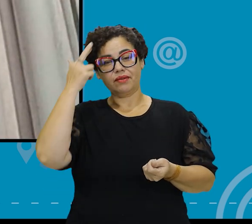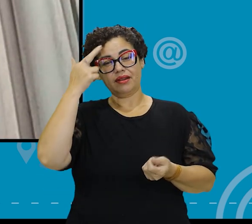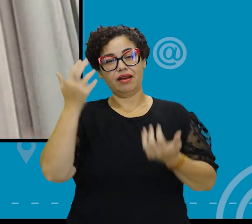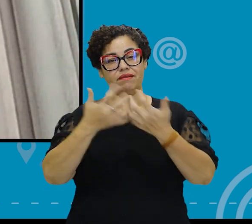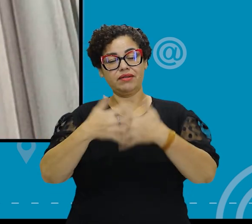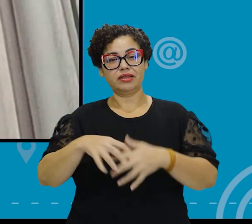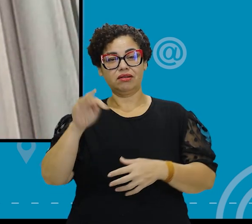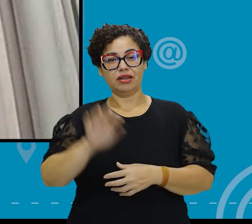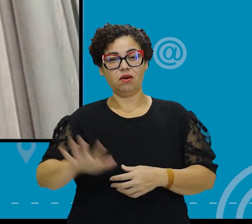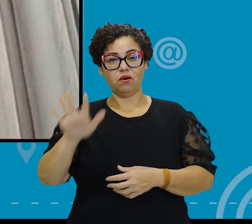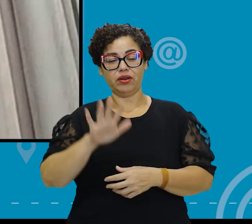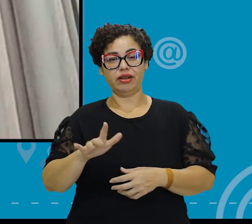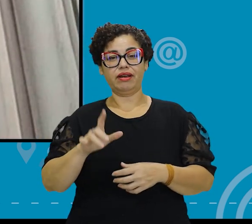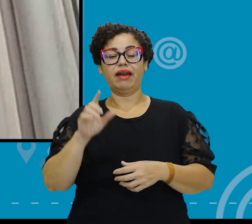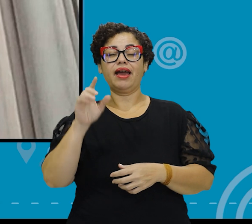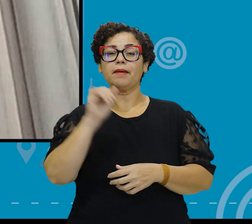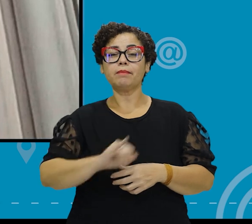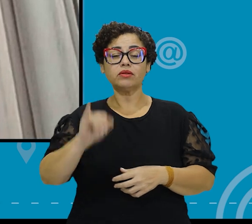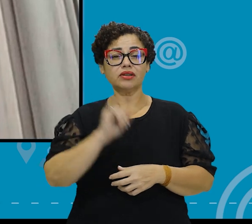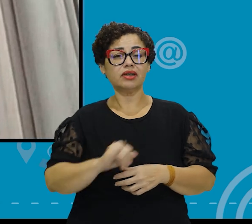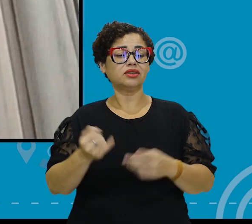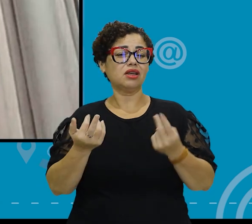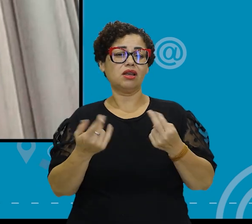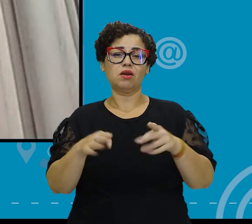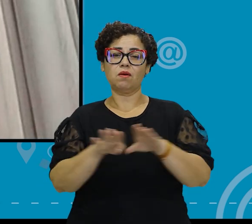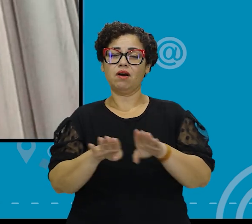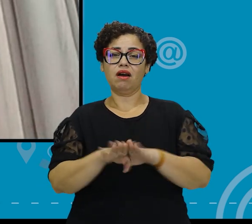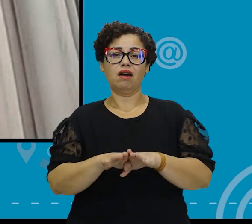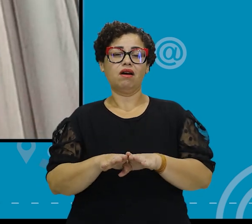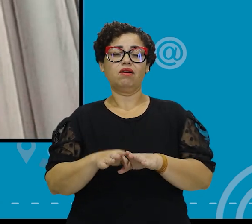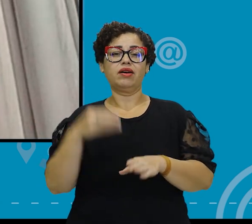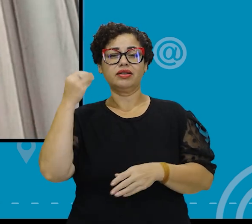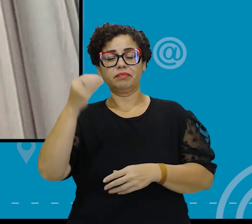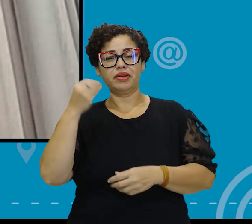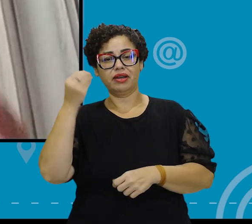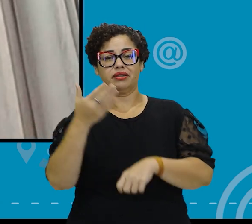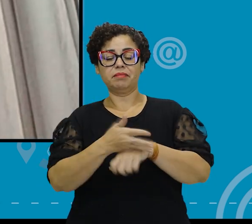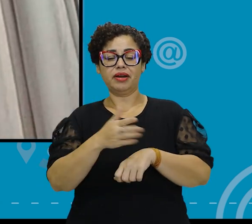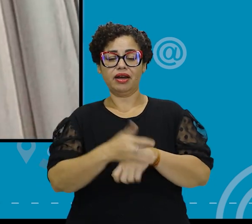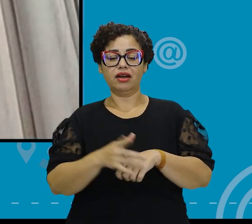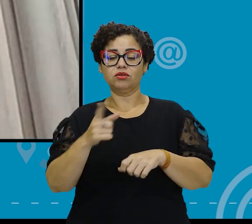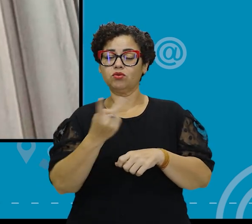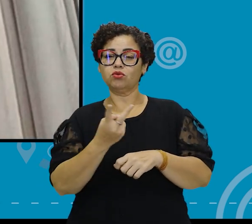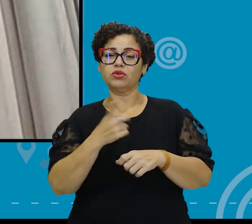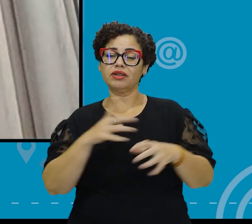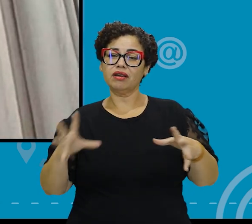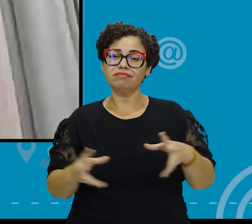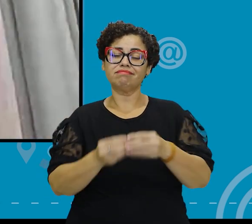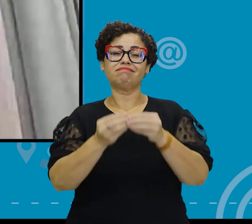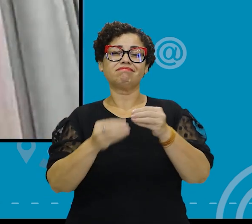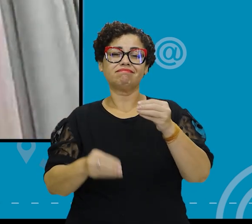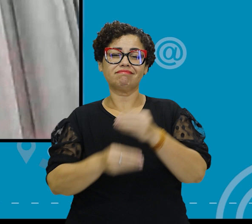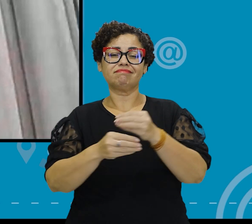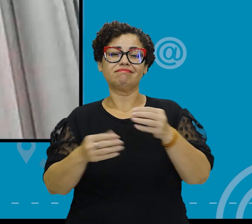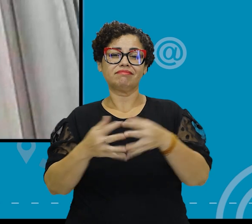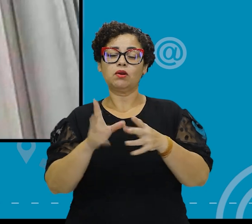reflexão, a aula teórica é tão importante quanto a vivência, a experimentação prática. É uma coisa que complementa a outra. Não tem